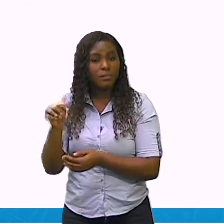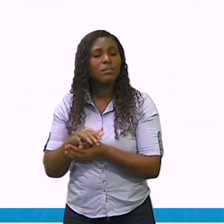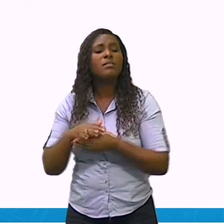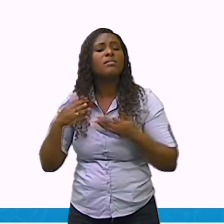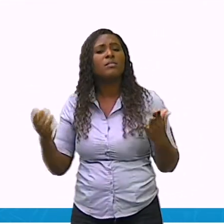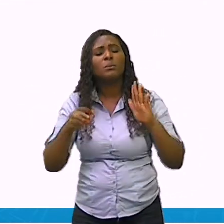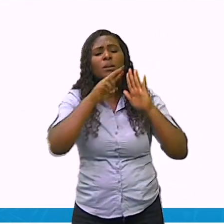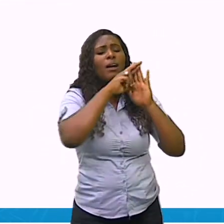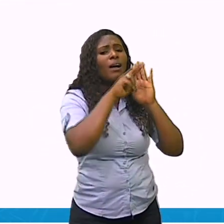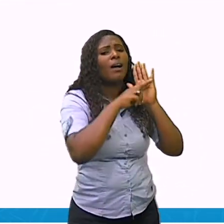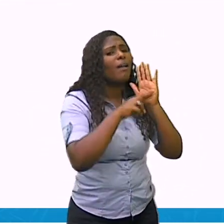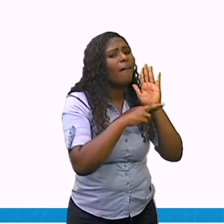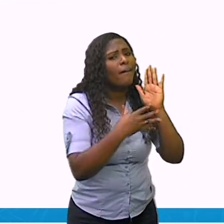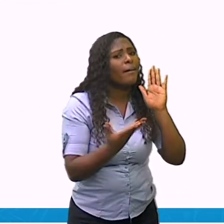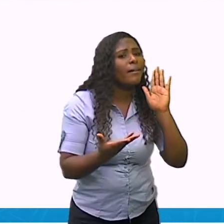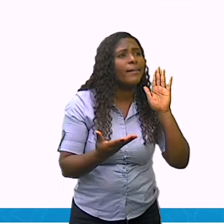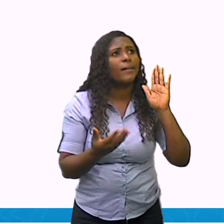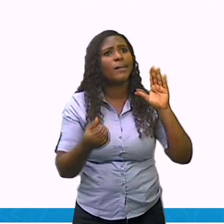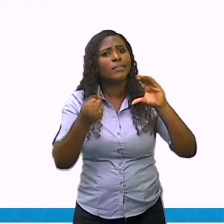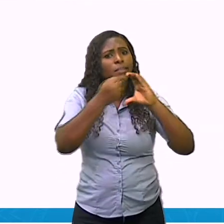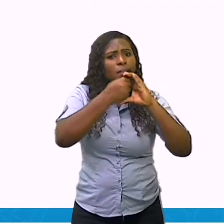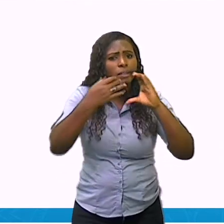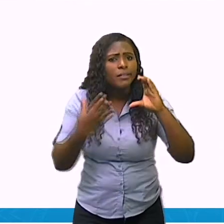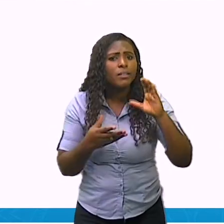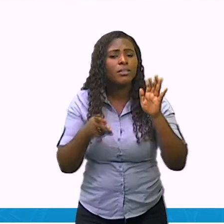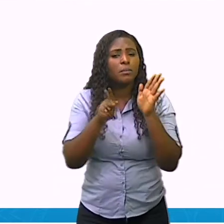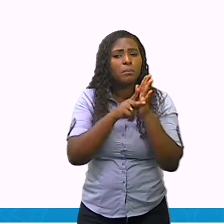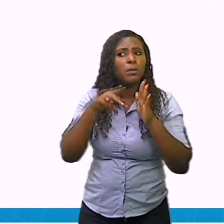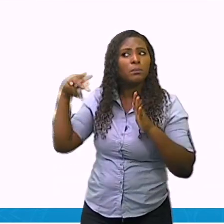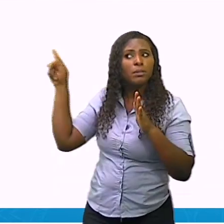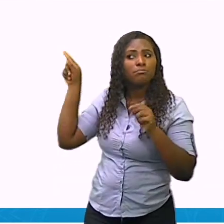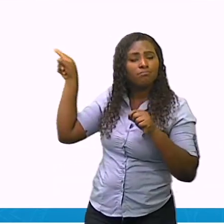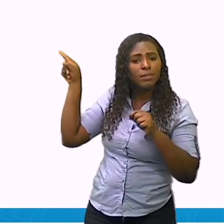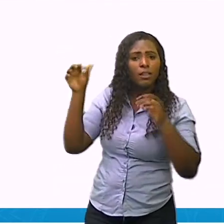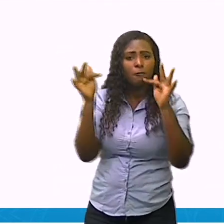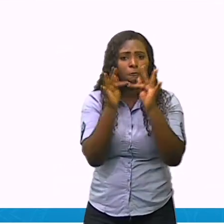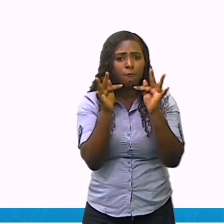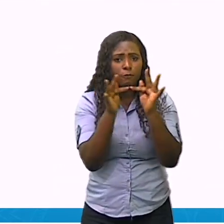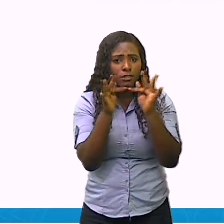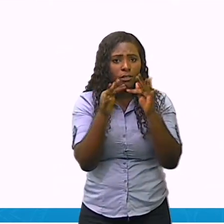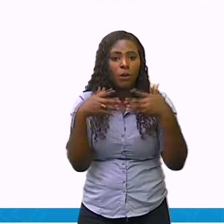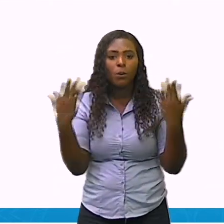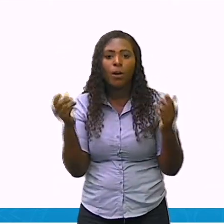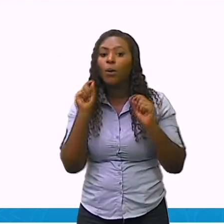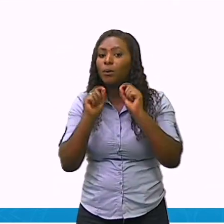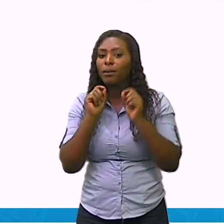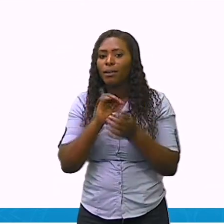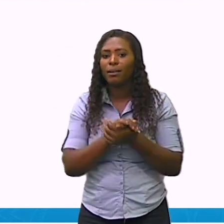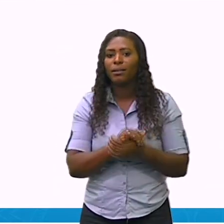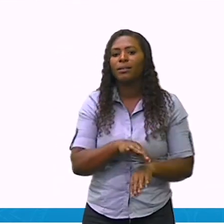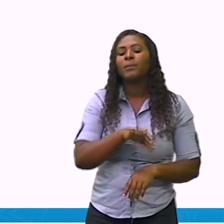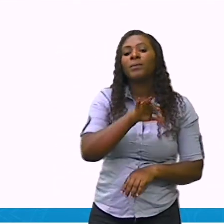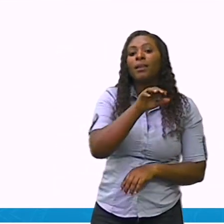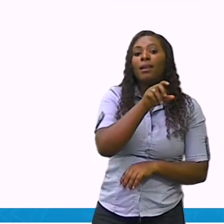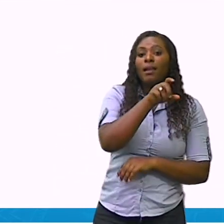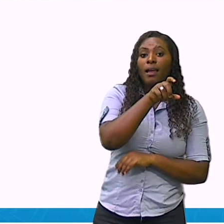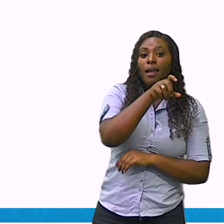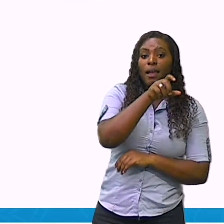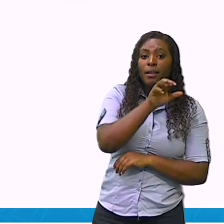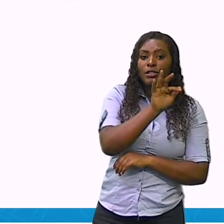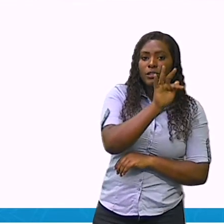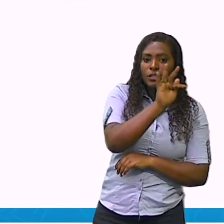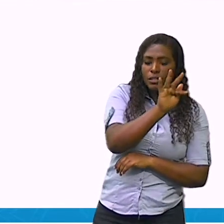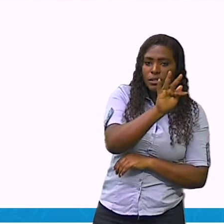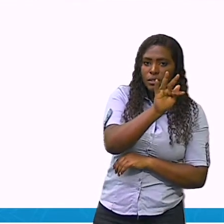dessa função? F de x ou y vai ser x mais